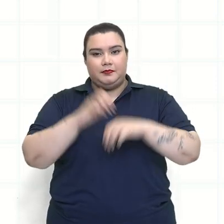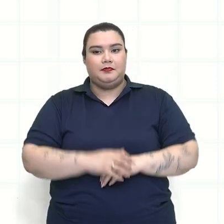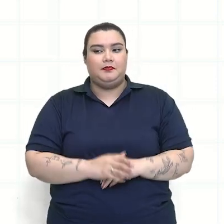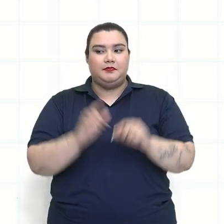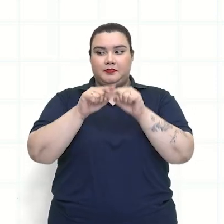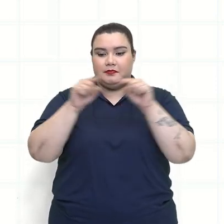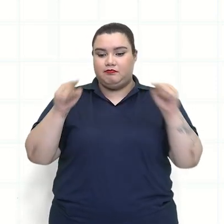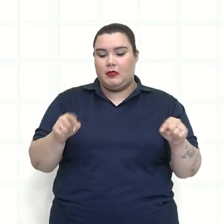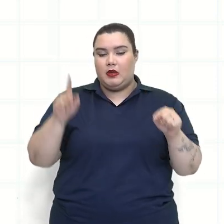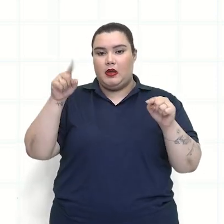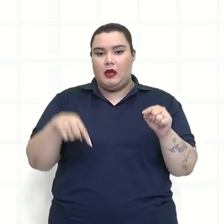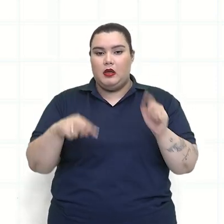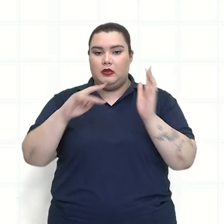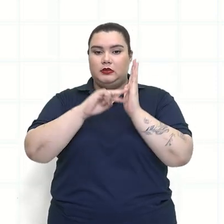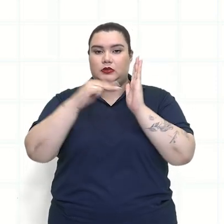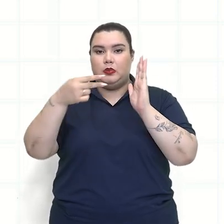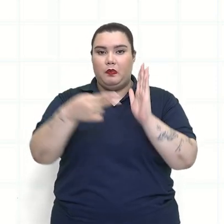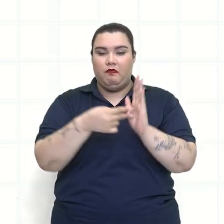é sentido